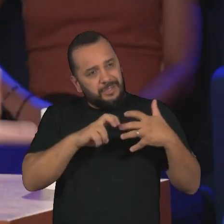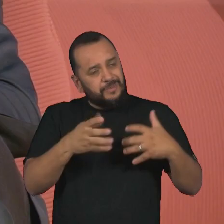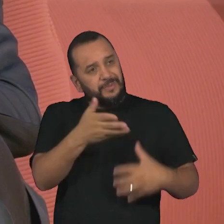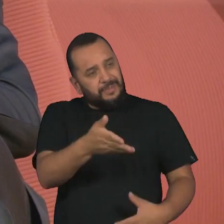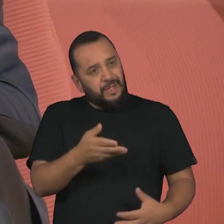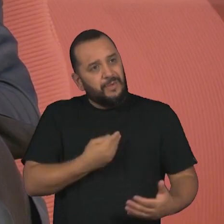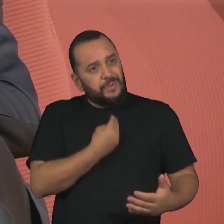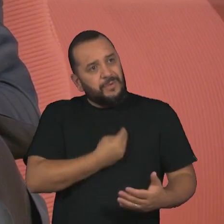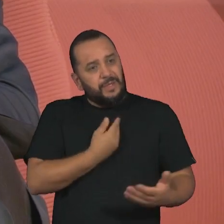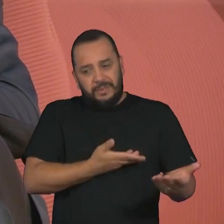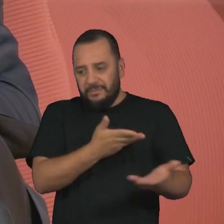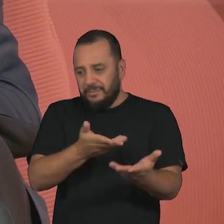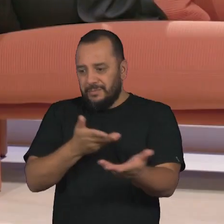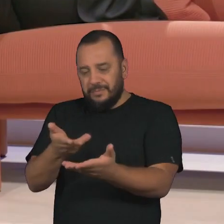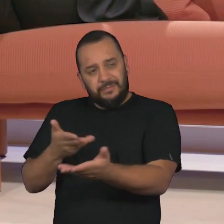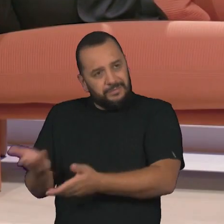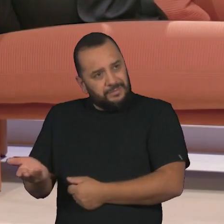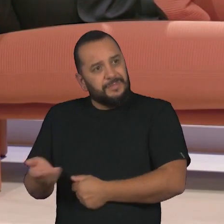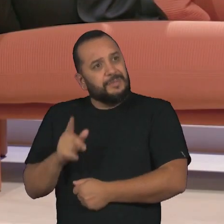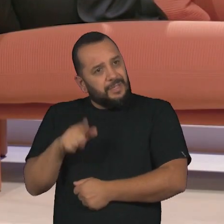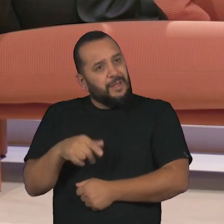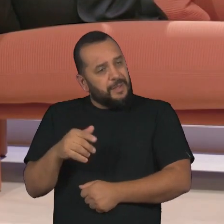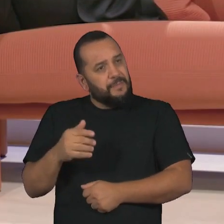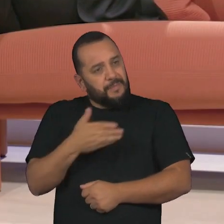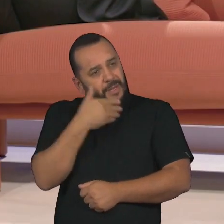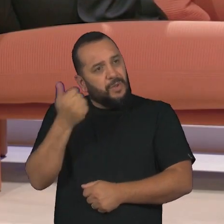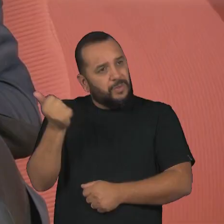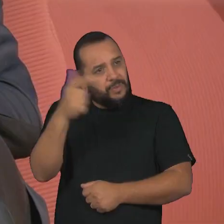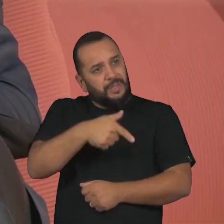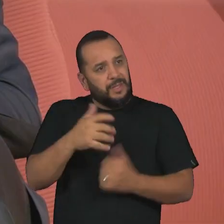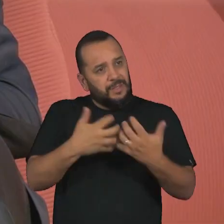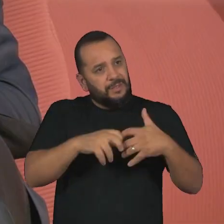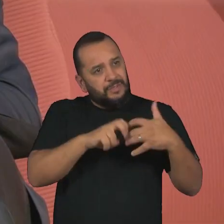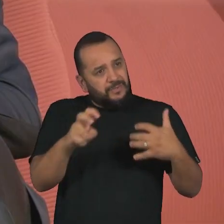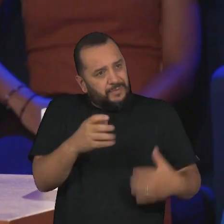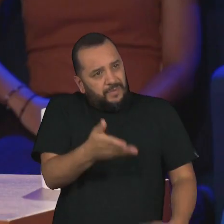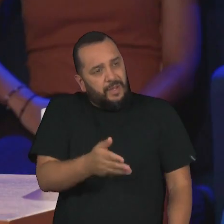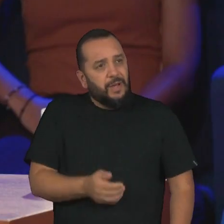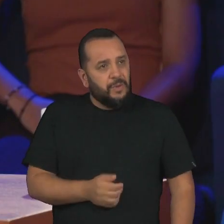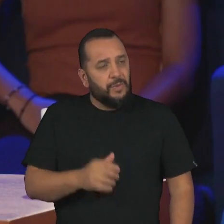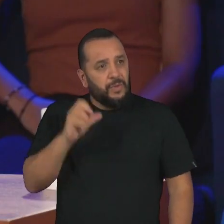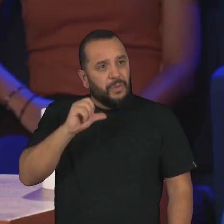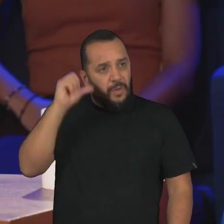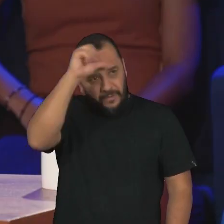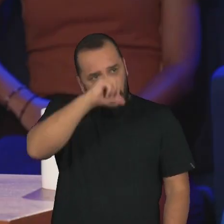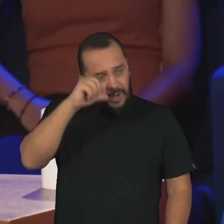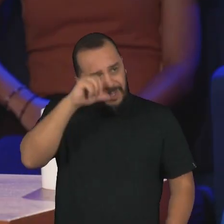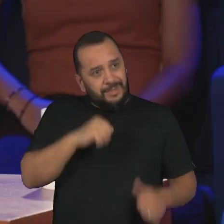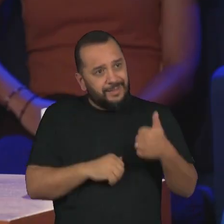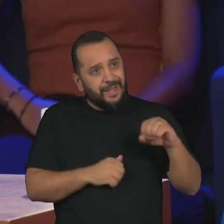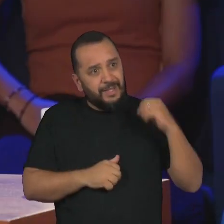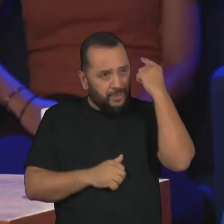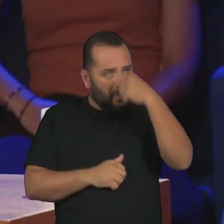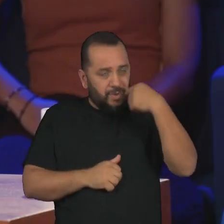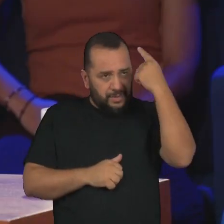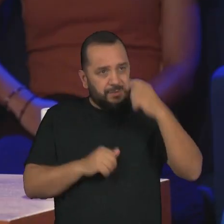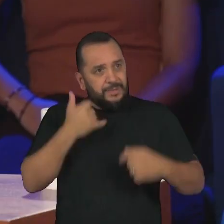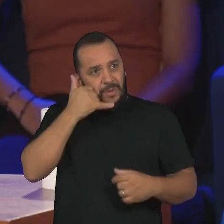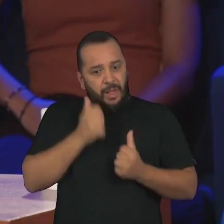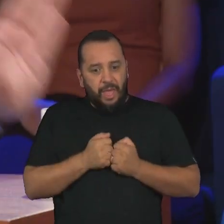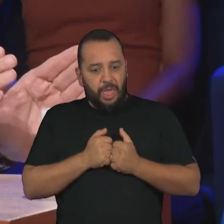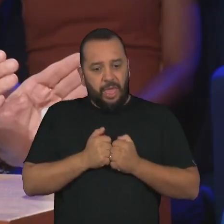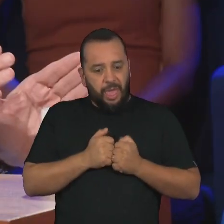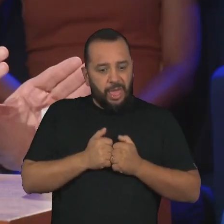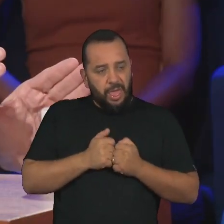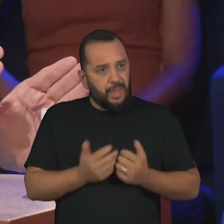outro. Isso é mais problemático do que inteligência artificial, né? Uma pessoa ficar 9 horas por dia, 10 horas por dia no celular e